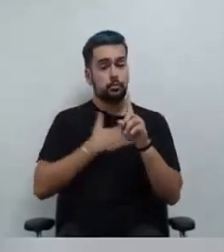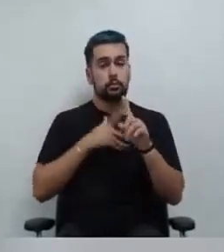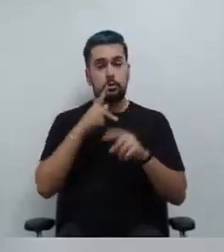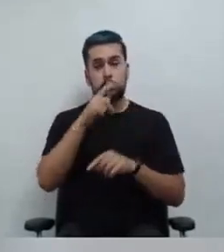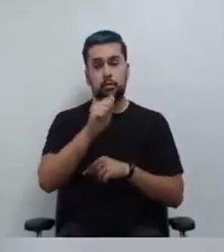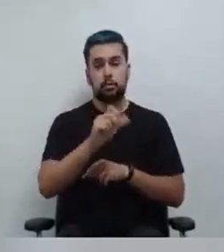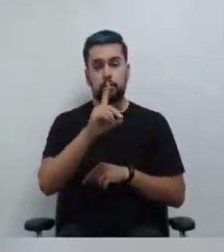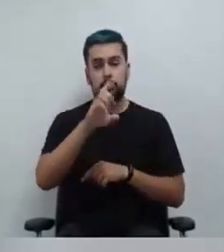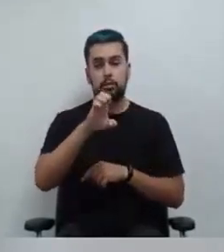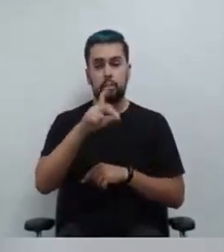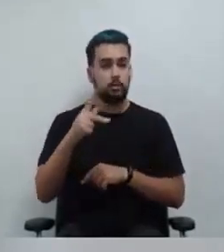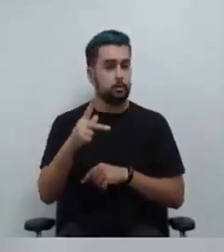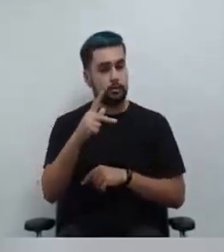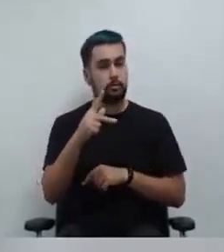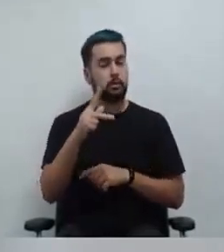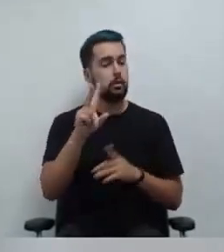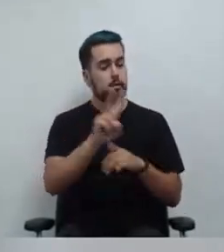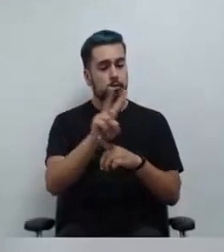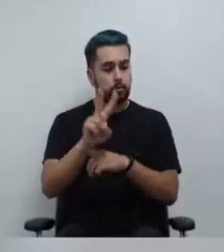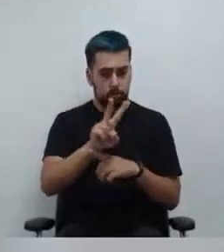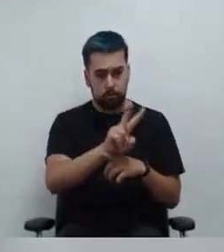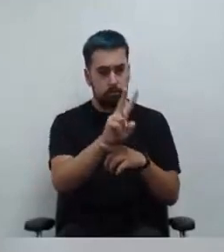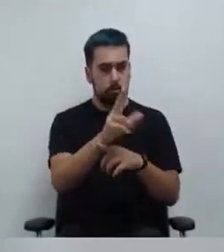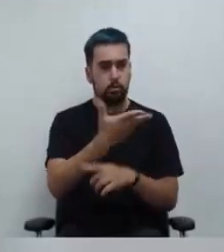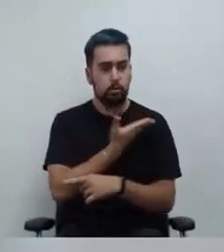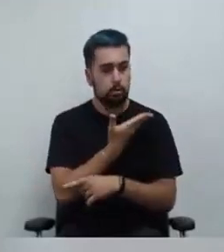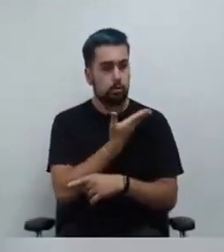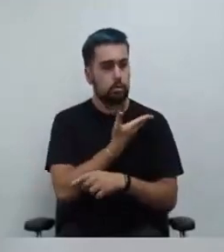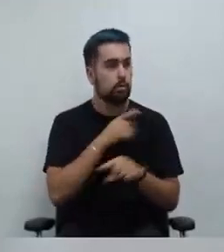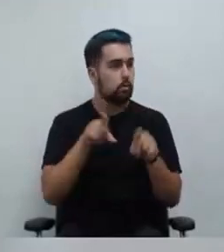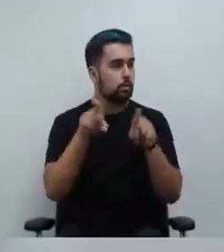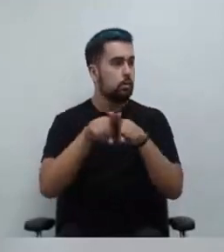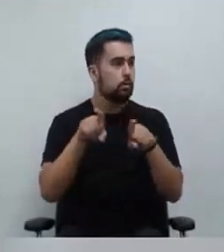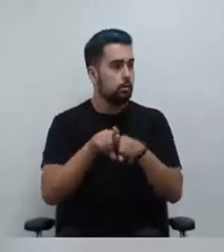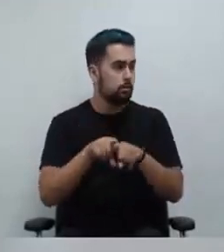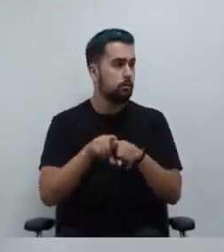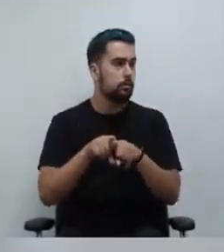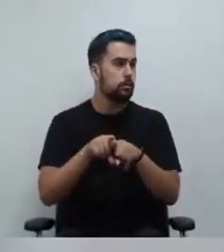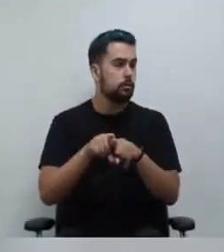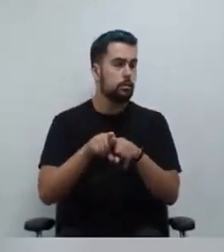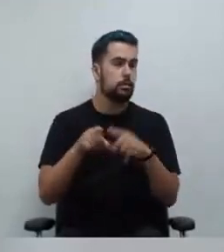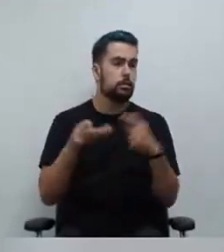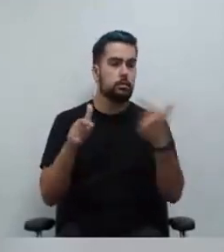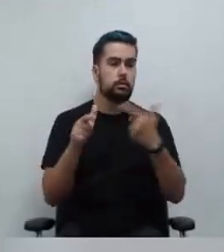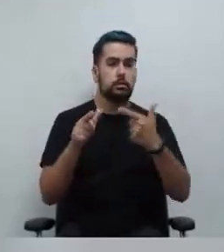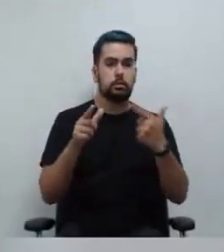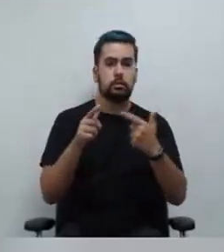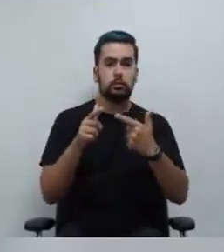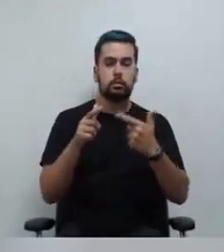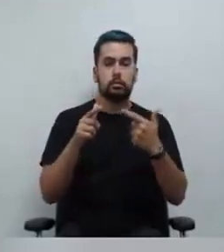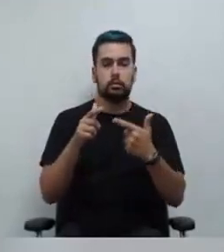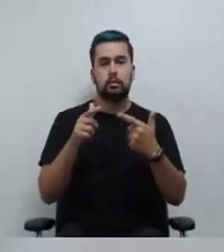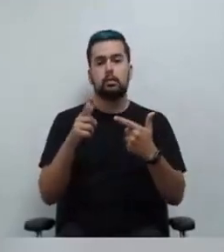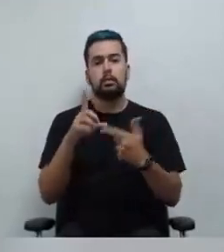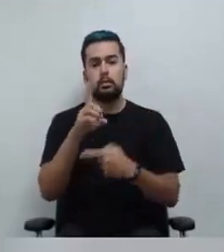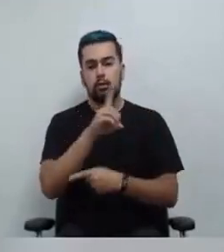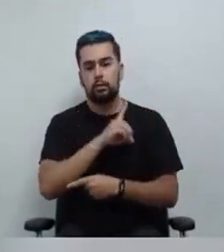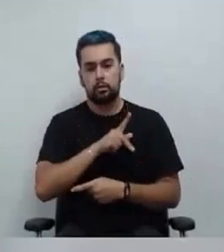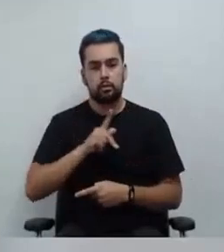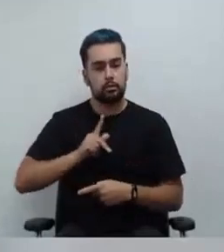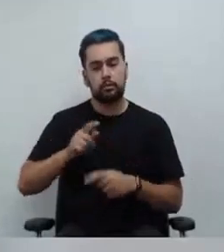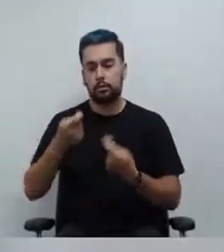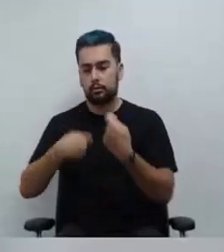está cuidando do colega ou da colega, a segunda subdefensoria também, a